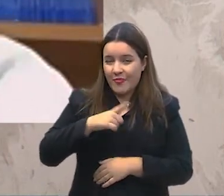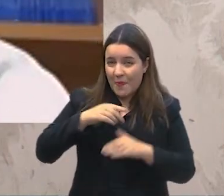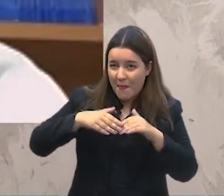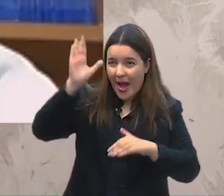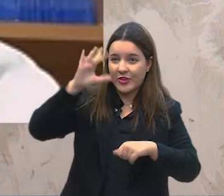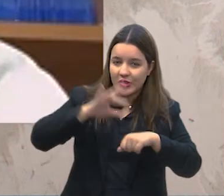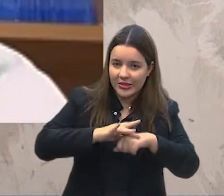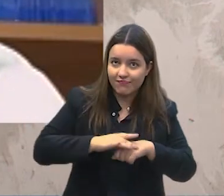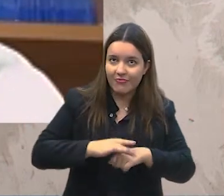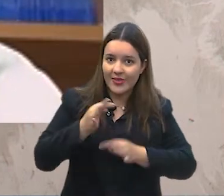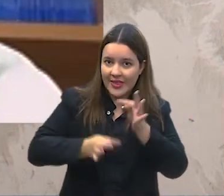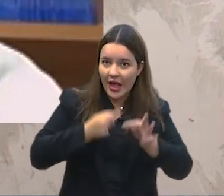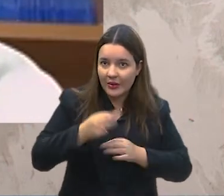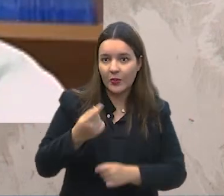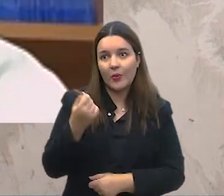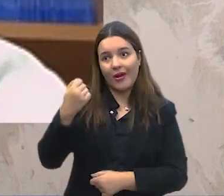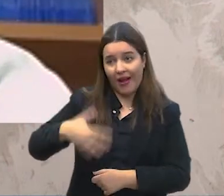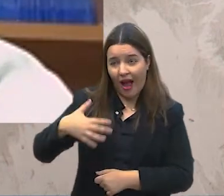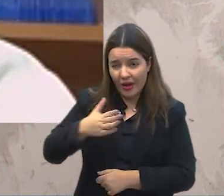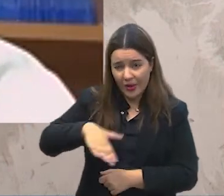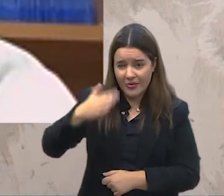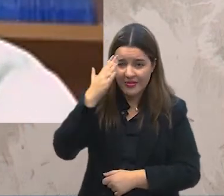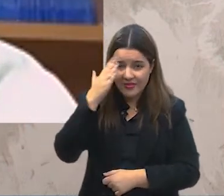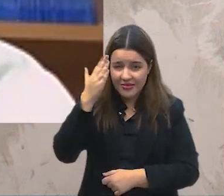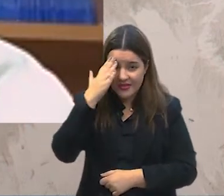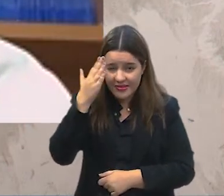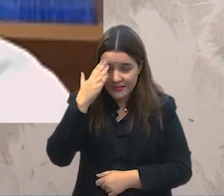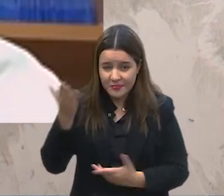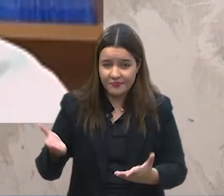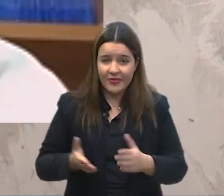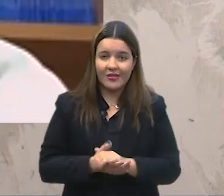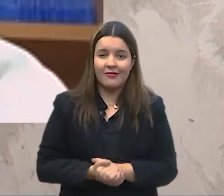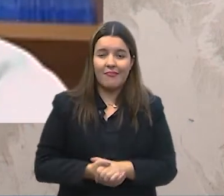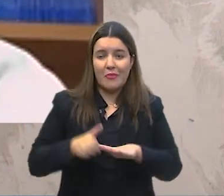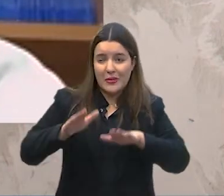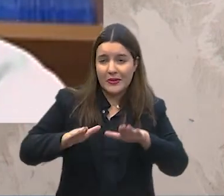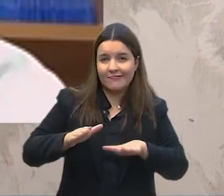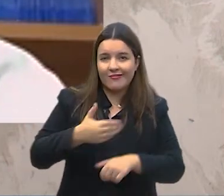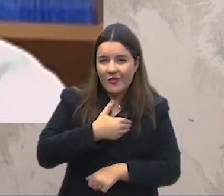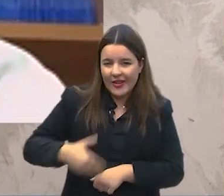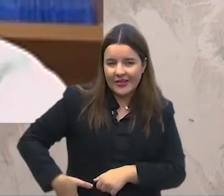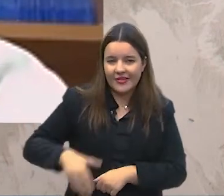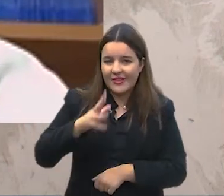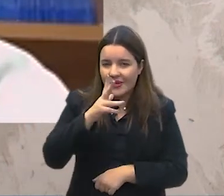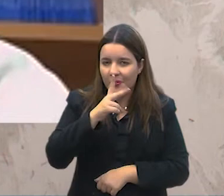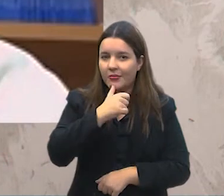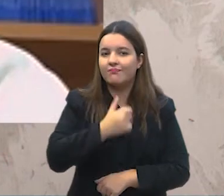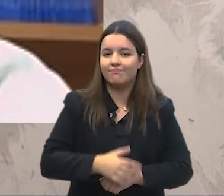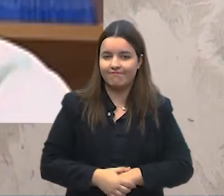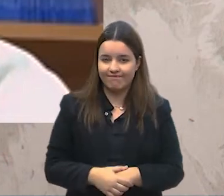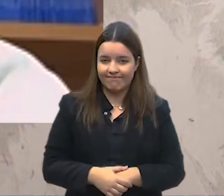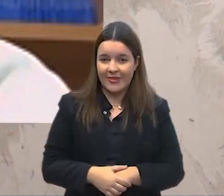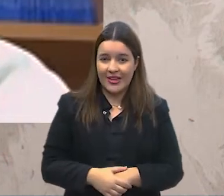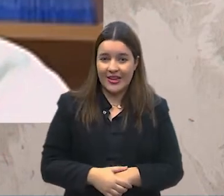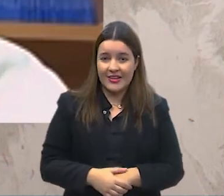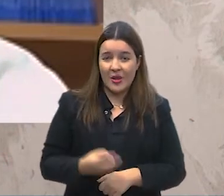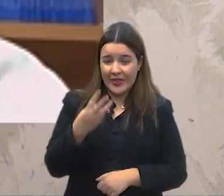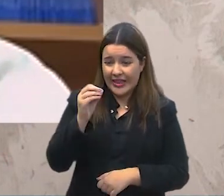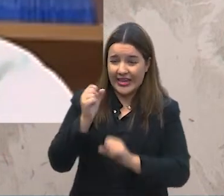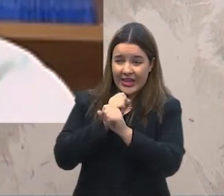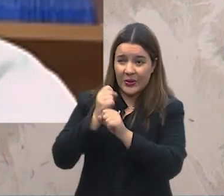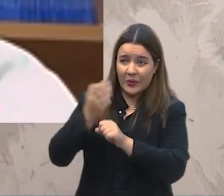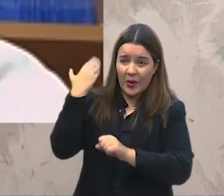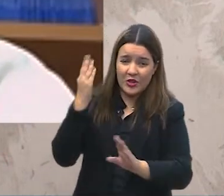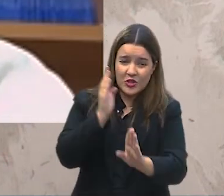fazer os rastreamentos, antes até do PSA, os diagnósticos eram tardios, na maioria das vezes, não é? Depois